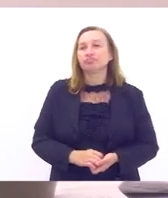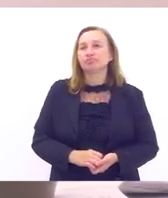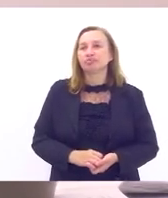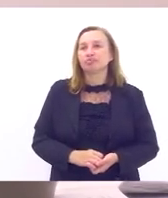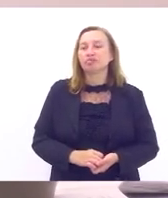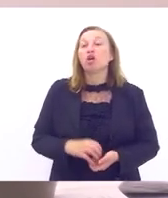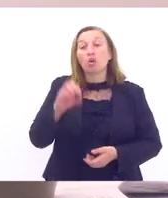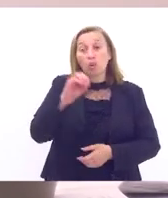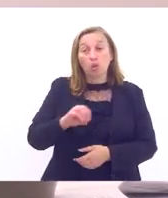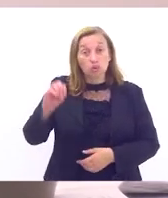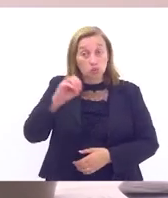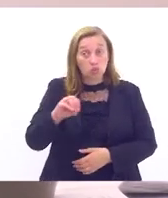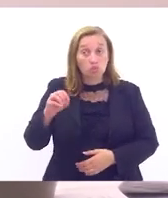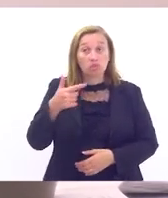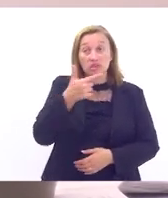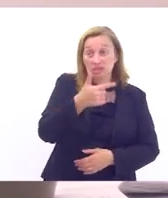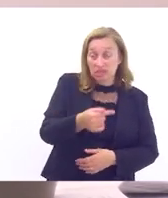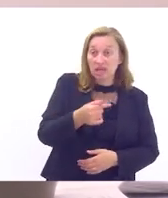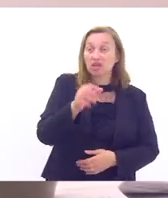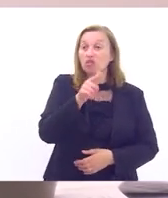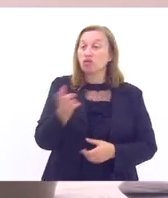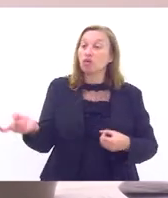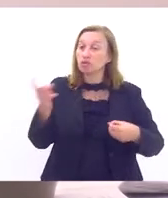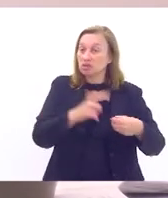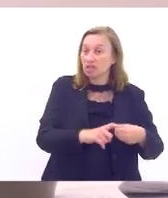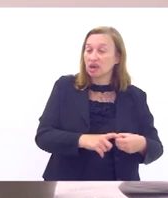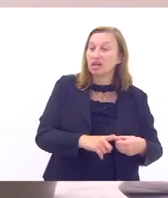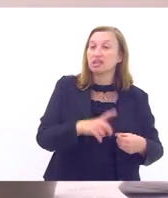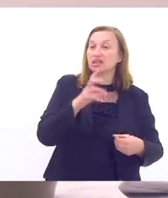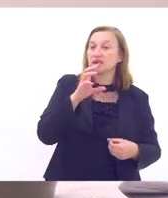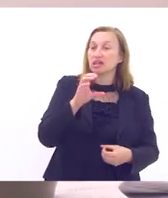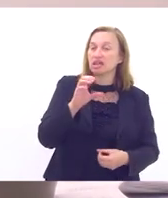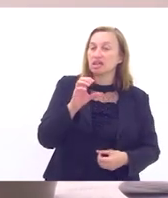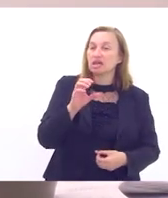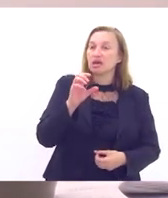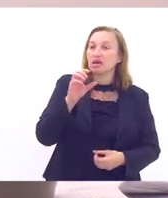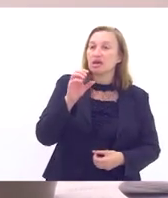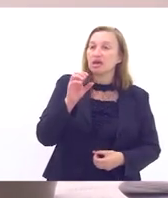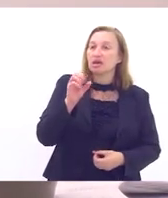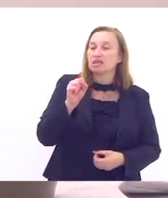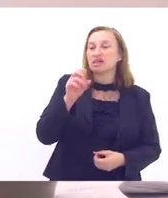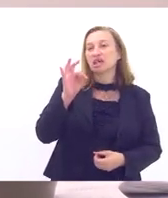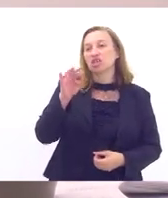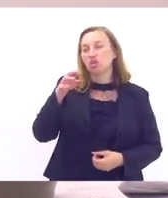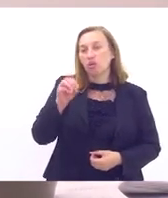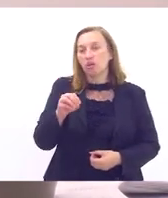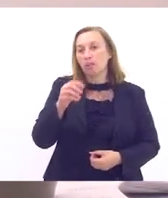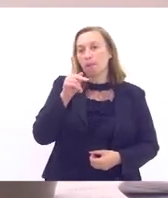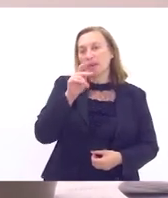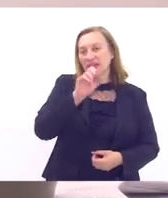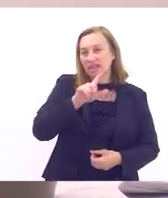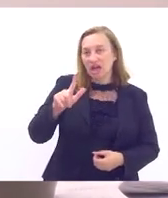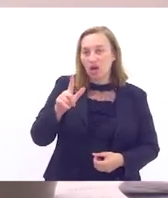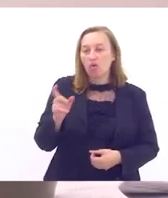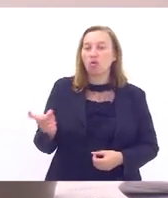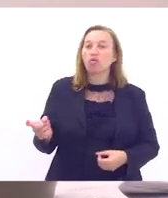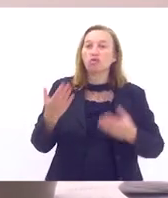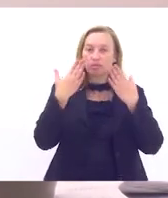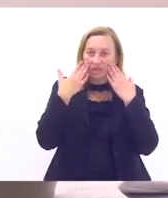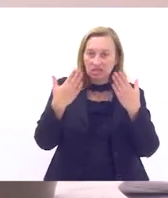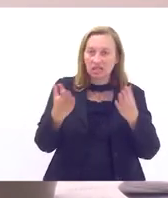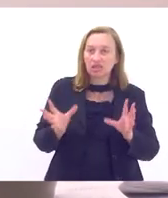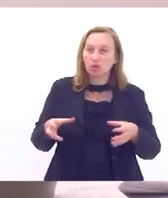Ainda em outubro, 7 de outubro, voltei ao sanatório penal numa reunião mais ampla em que fui apresentado à